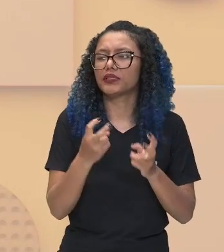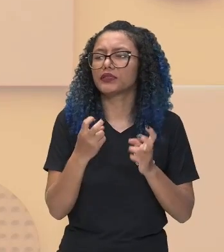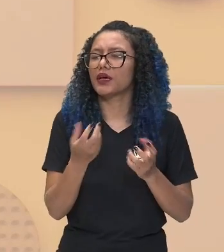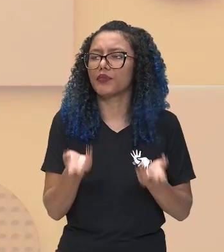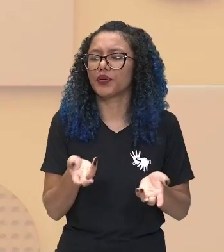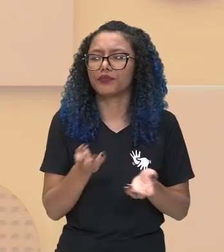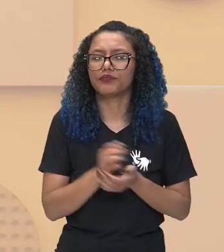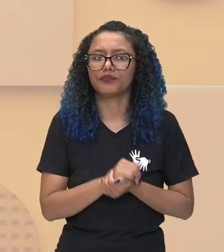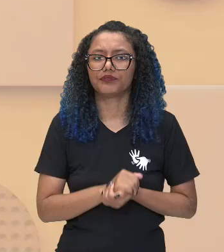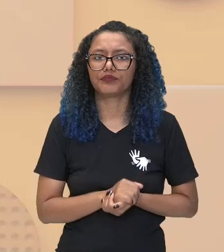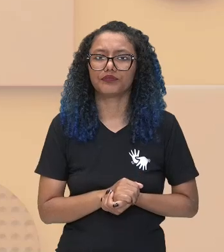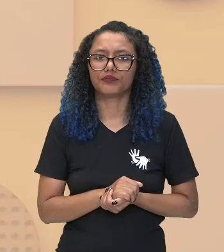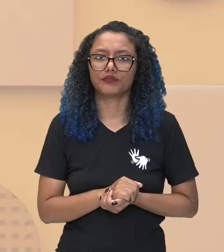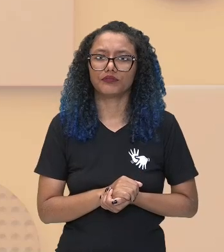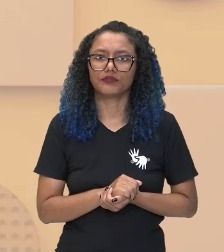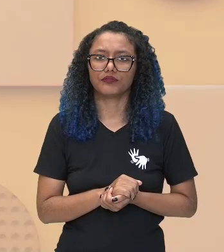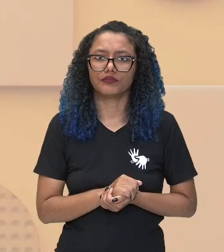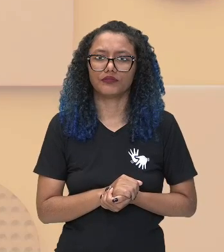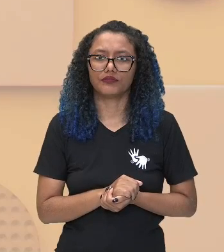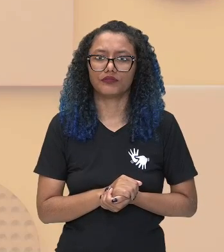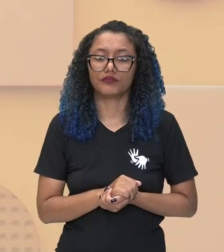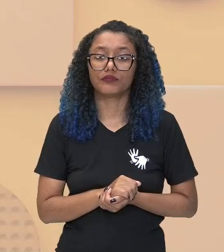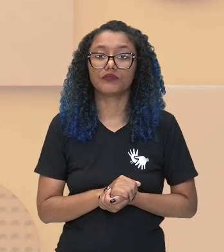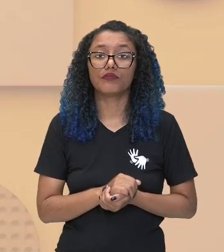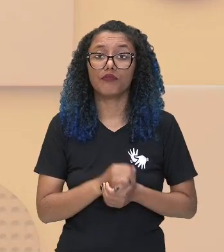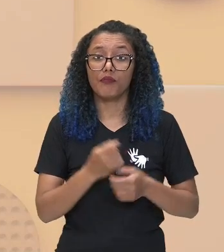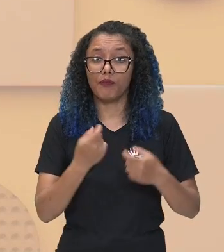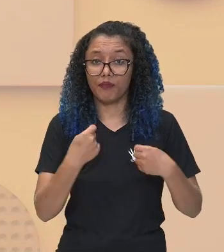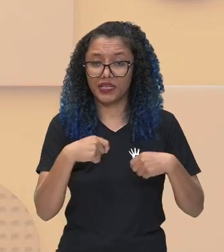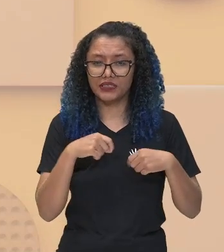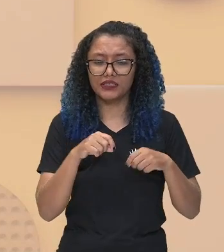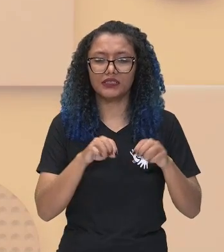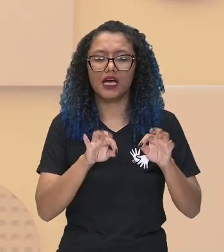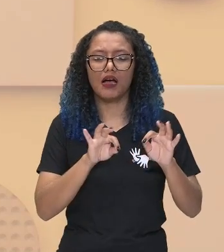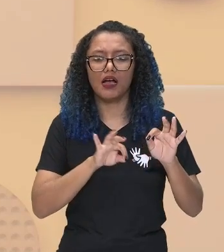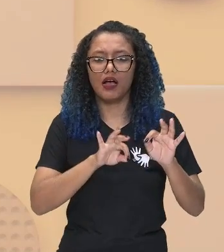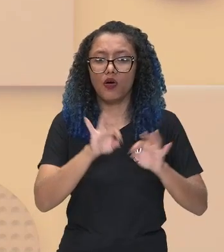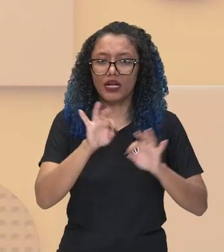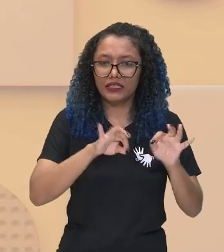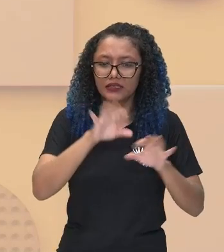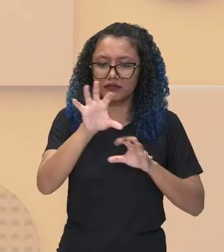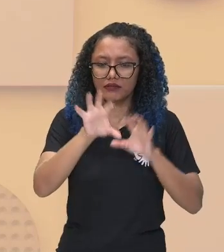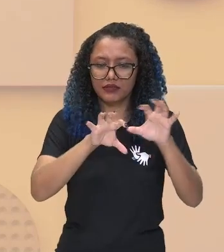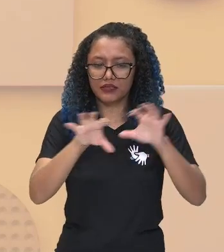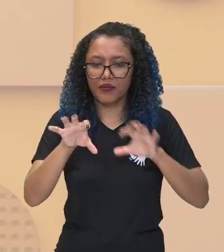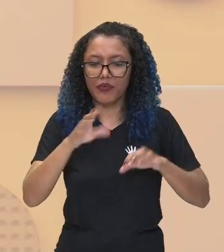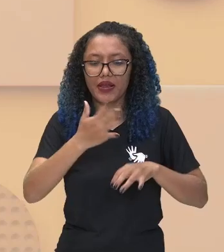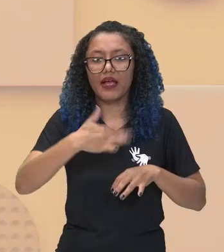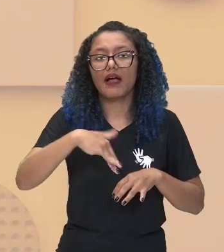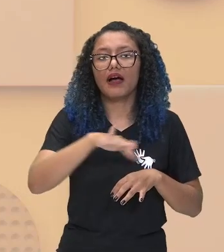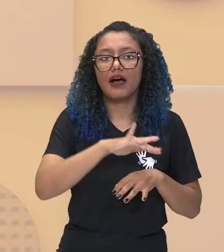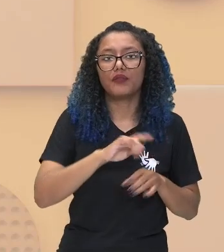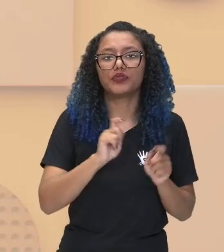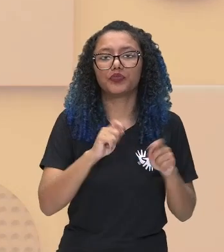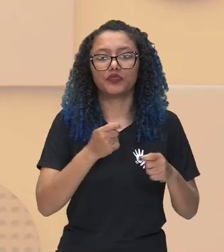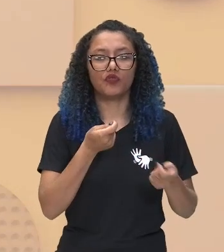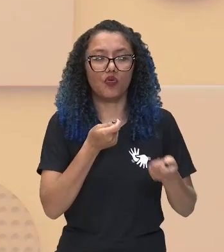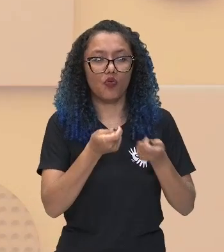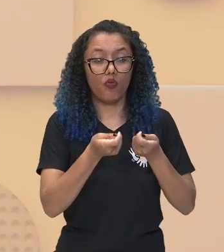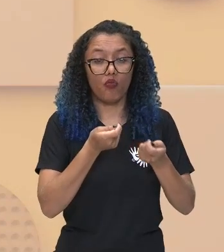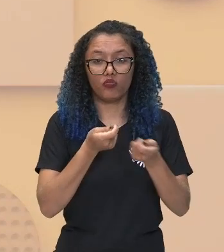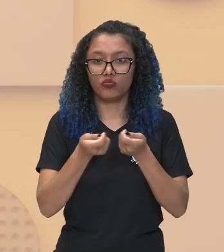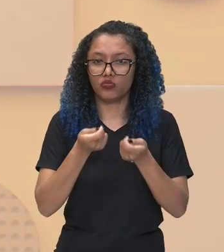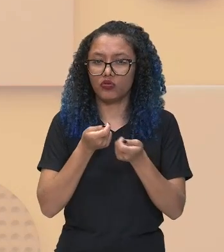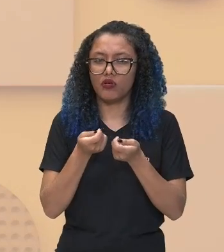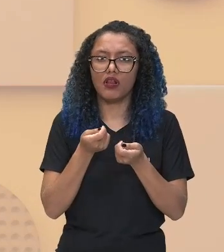é necessário haver a divisão do território para que haja justamente uma melhor administração.